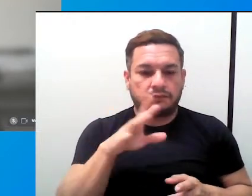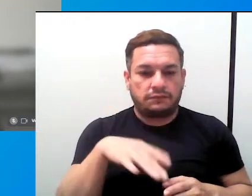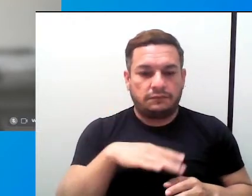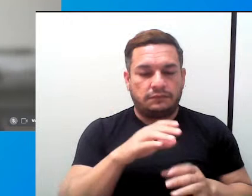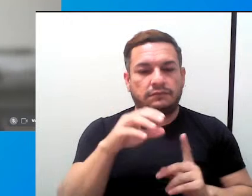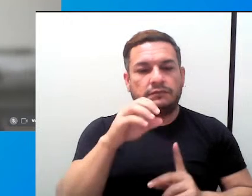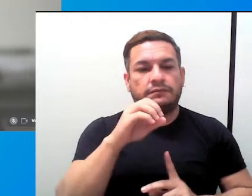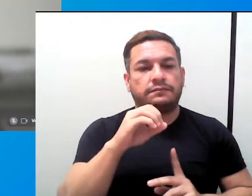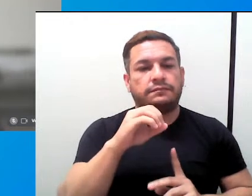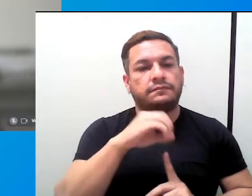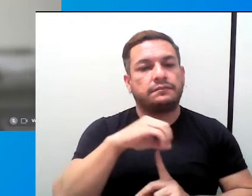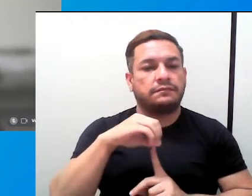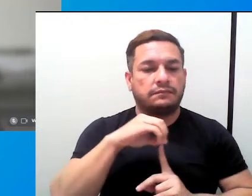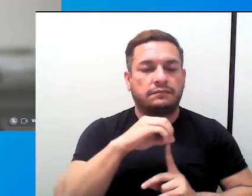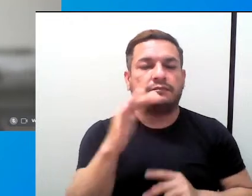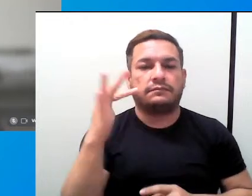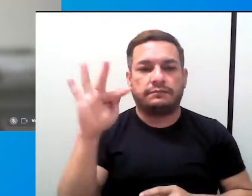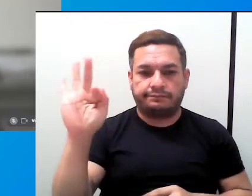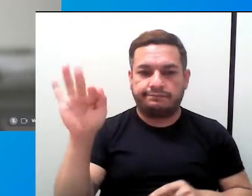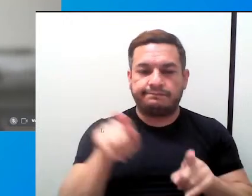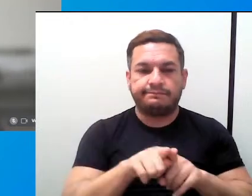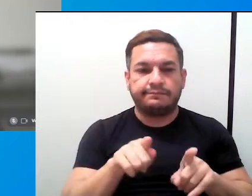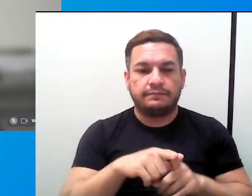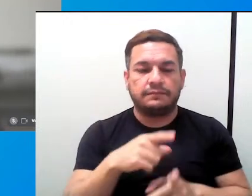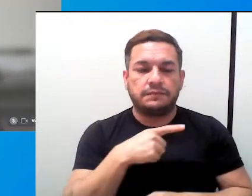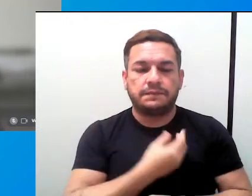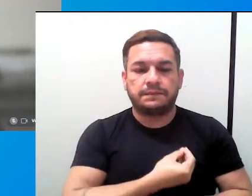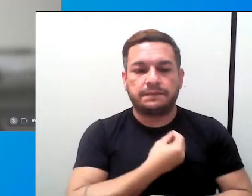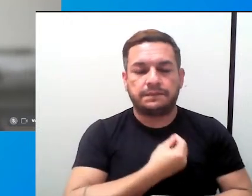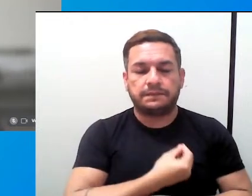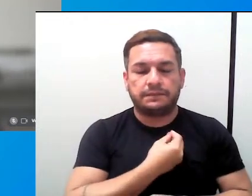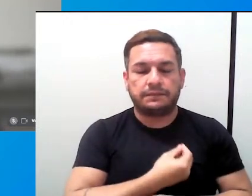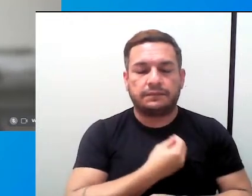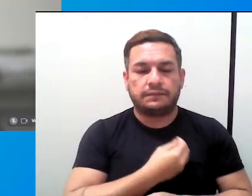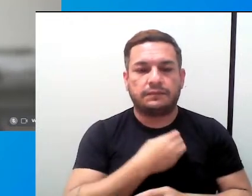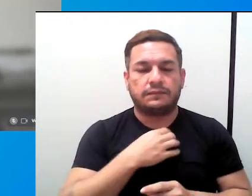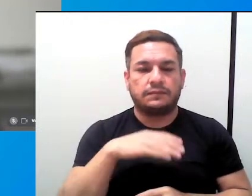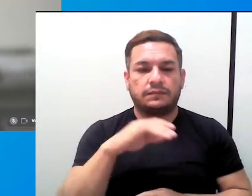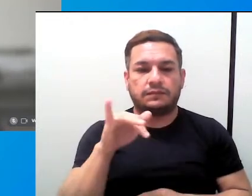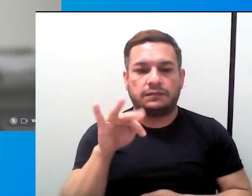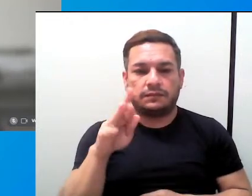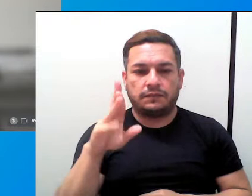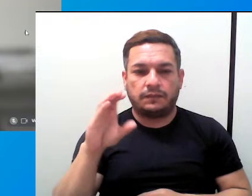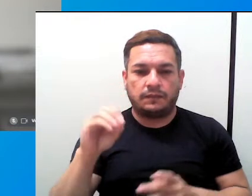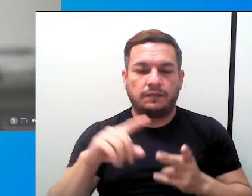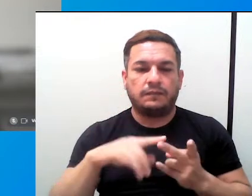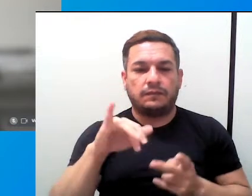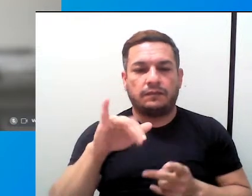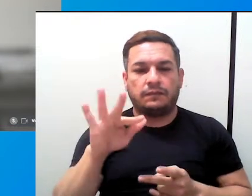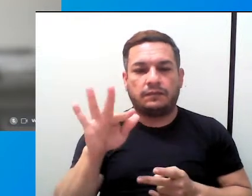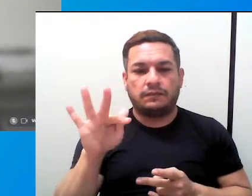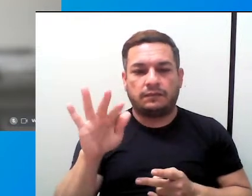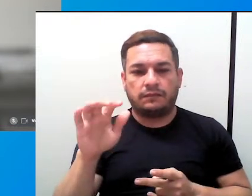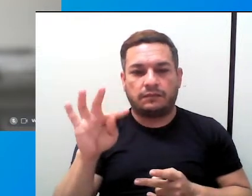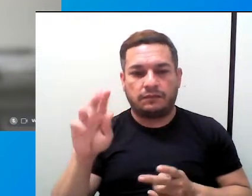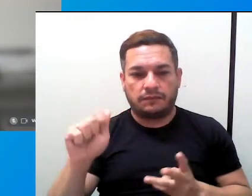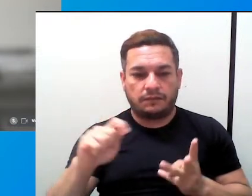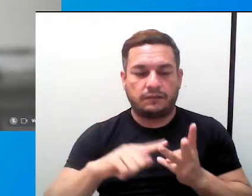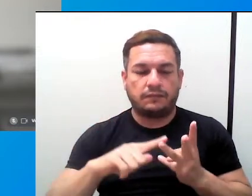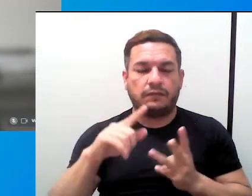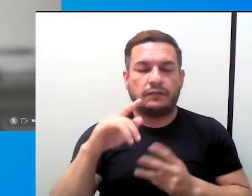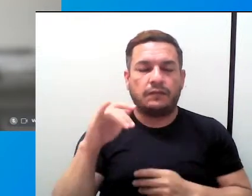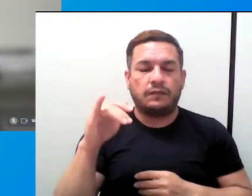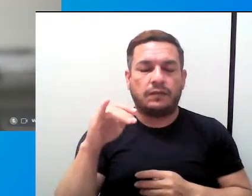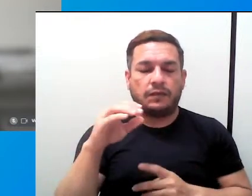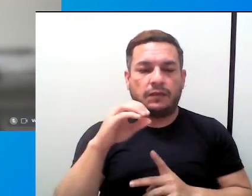institutos federais. Conta com a presença dos institutos do IFRO, o IFPA, o Instituto Federal